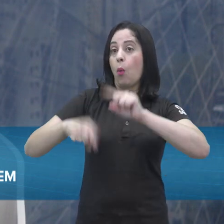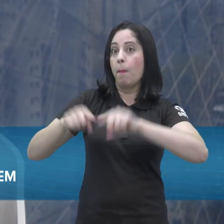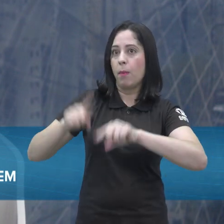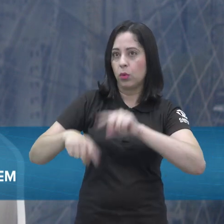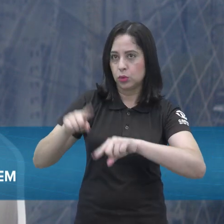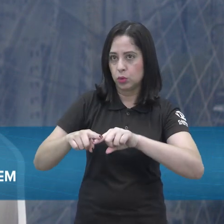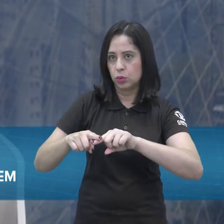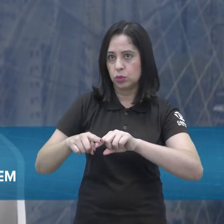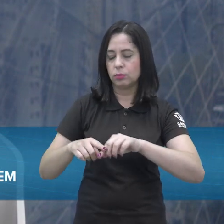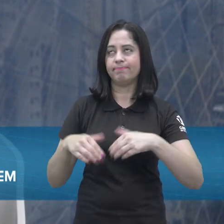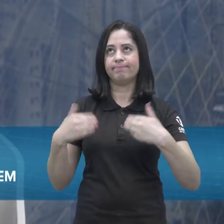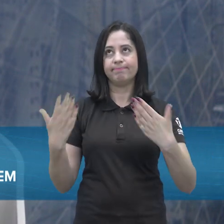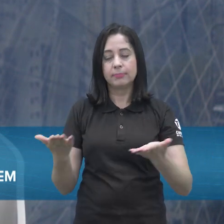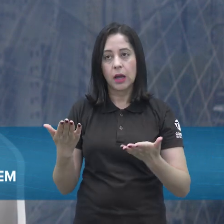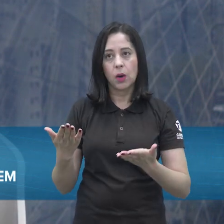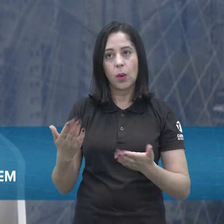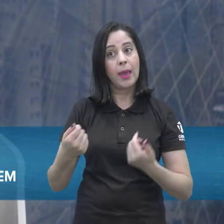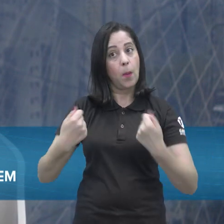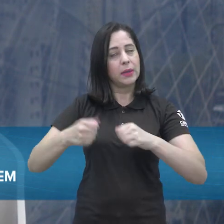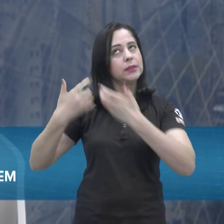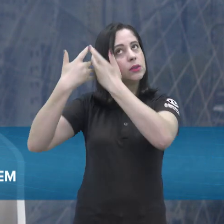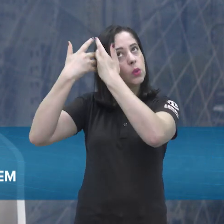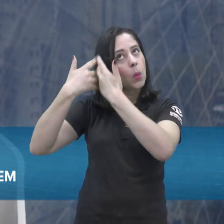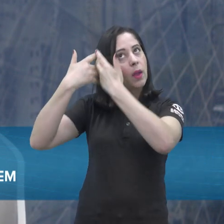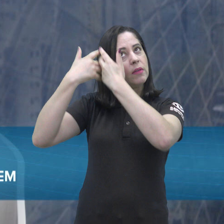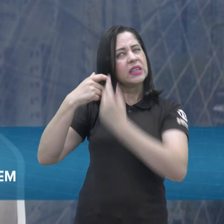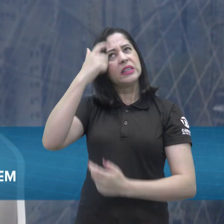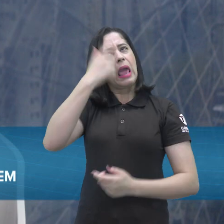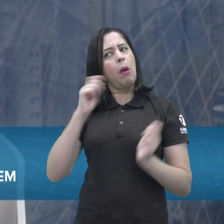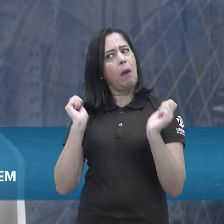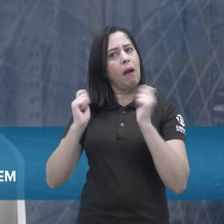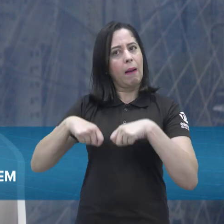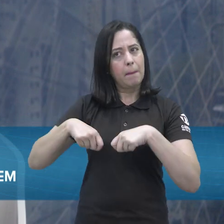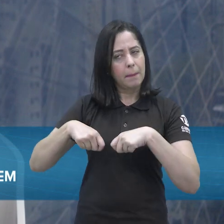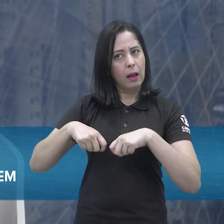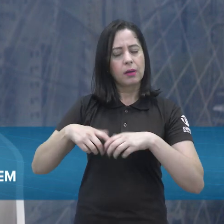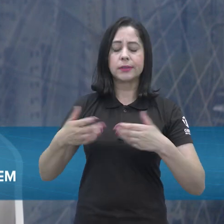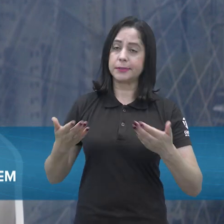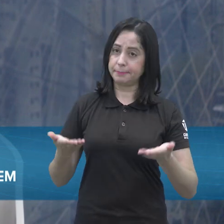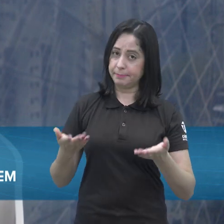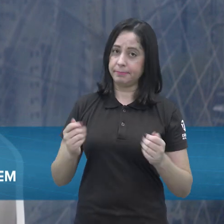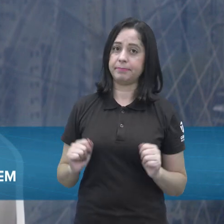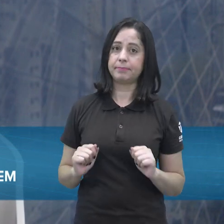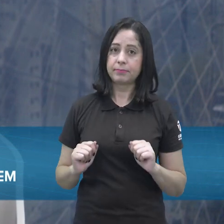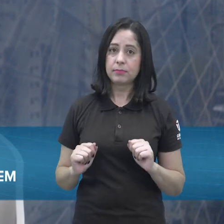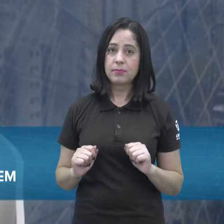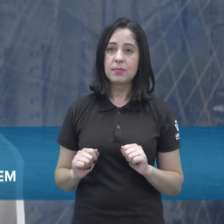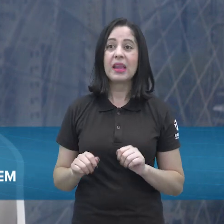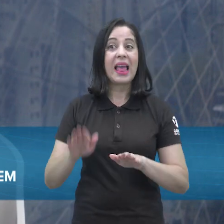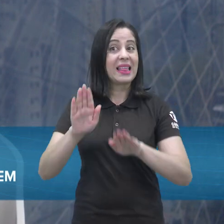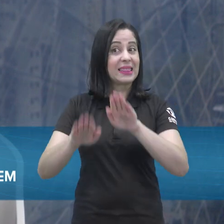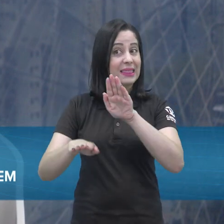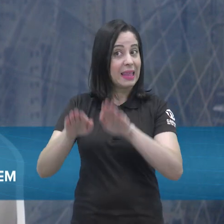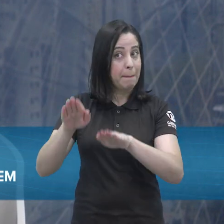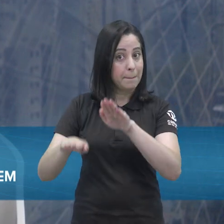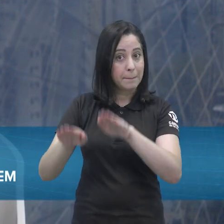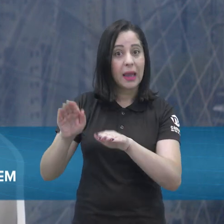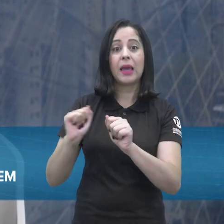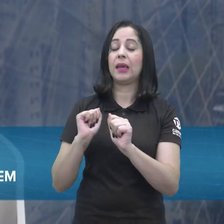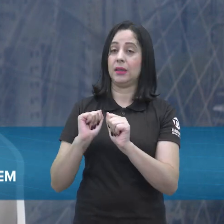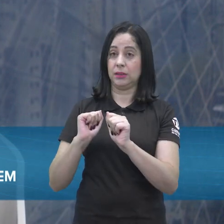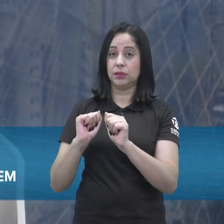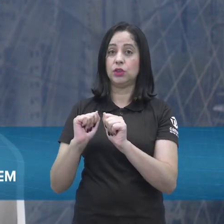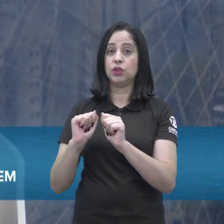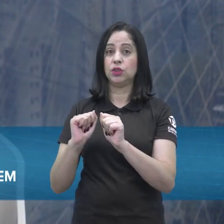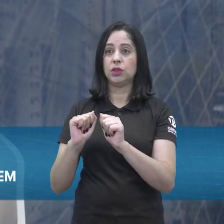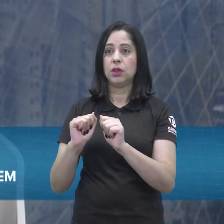no mercado? É isso que eu preciso me perguntar para fazer essa transição. Não necessariamente, dependendo do serviço que você está